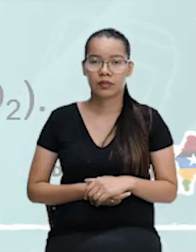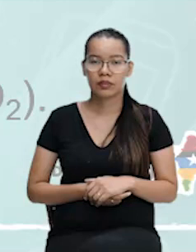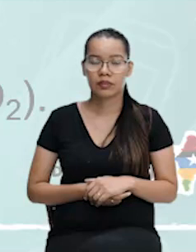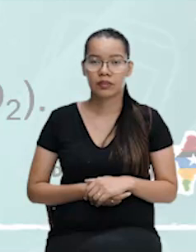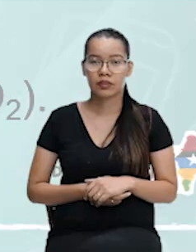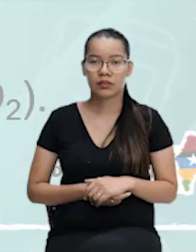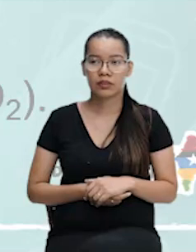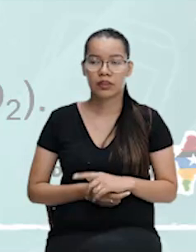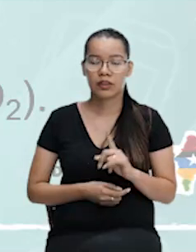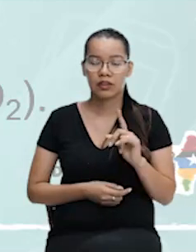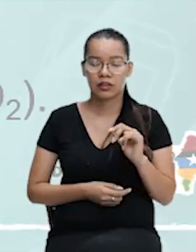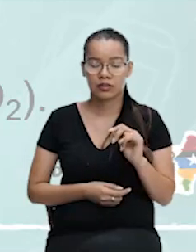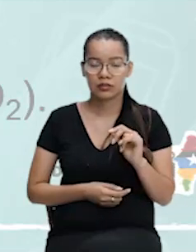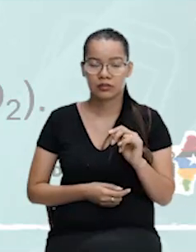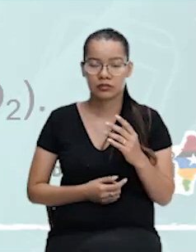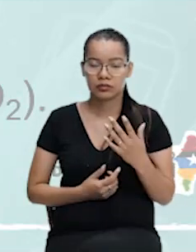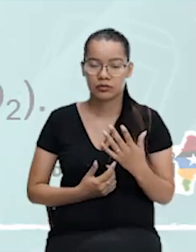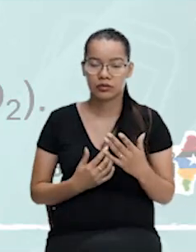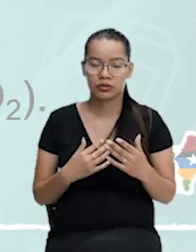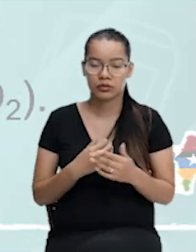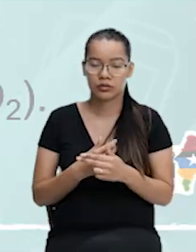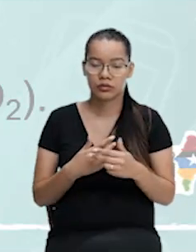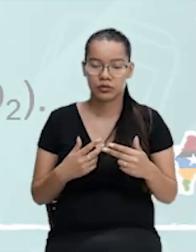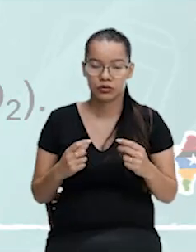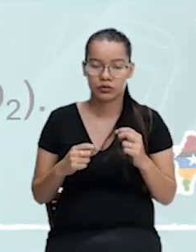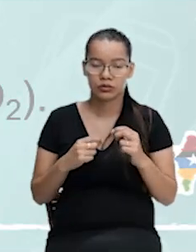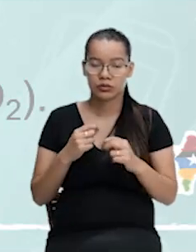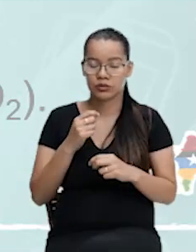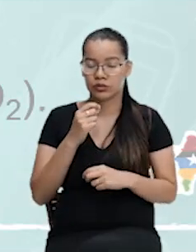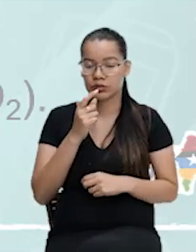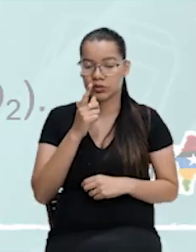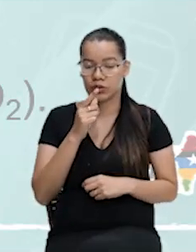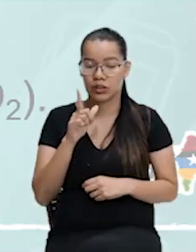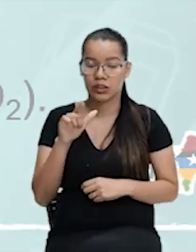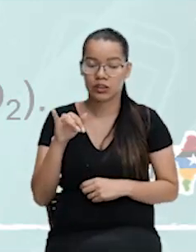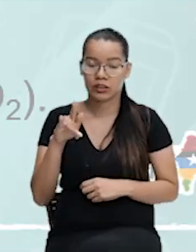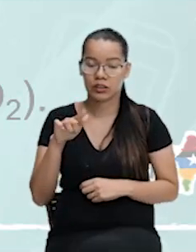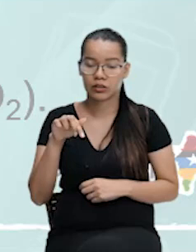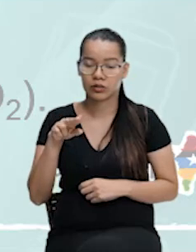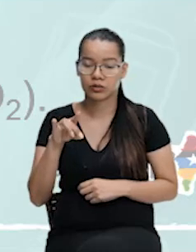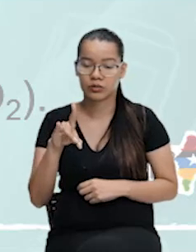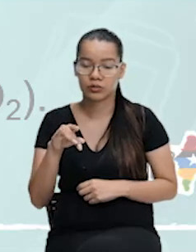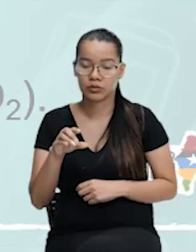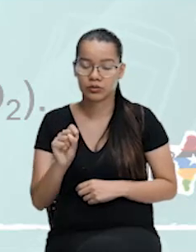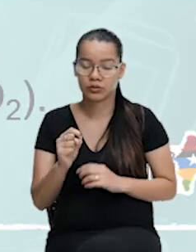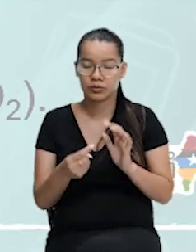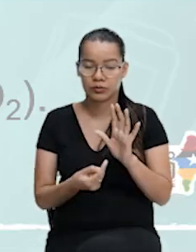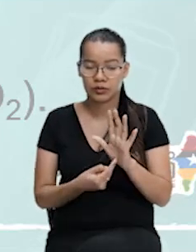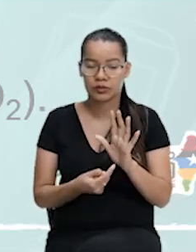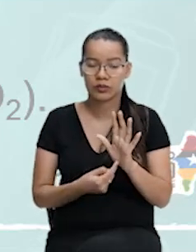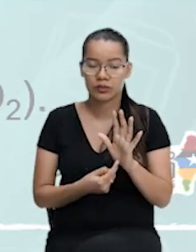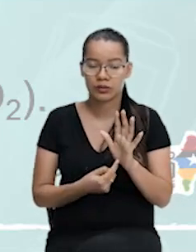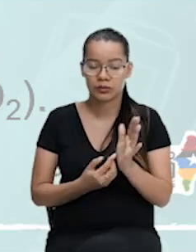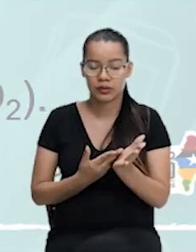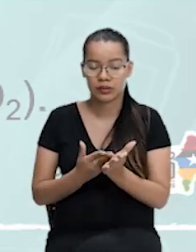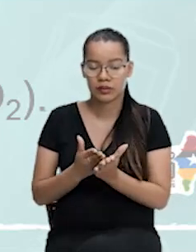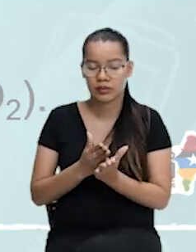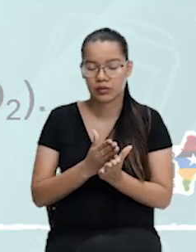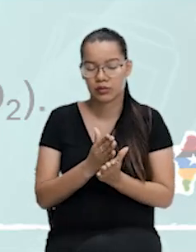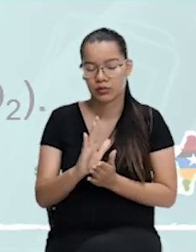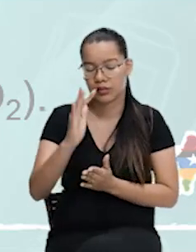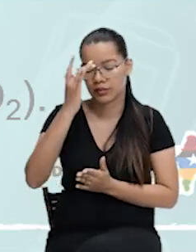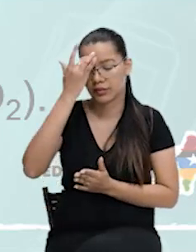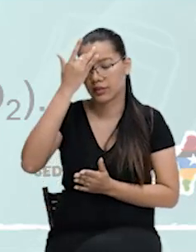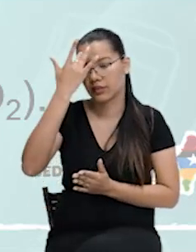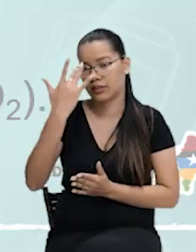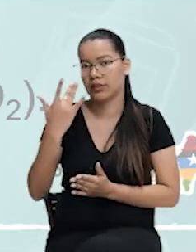Volatilidade, é a tendência que os líquidos apresentam de passar com facilidade para o estado gasoso.